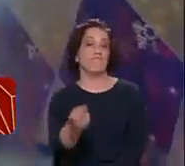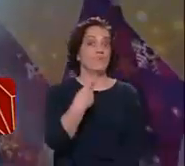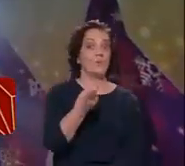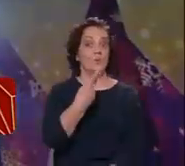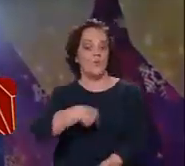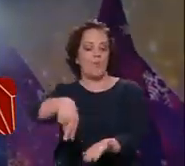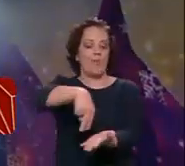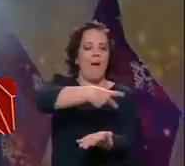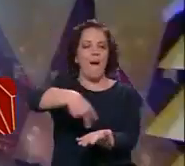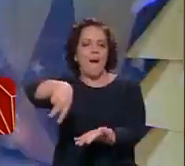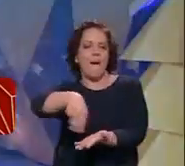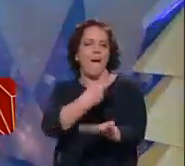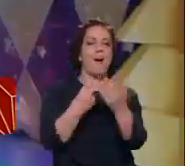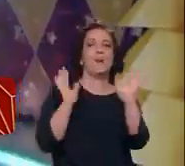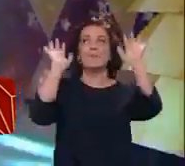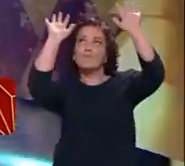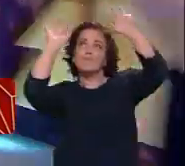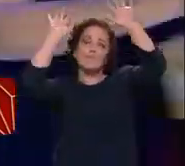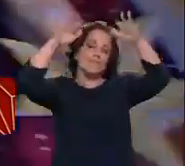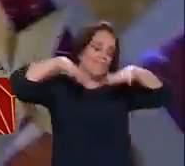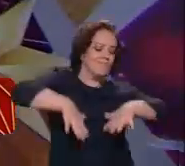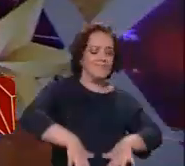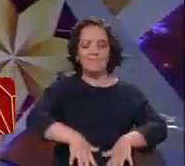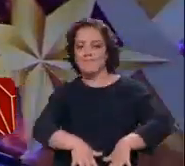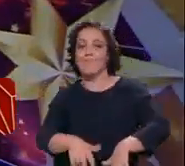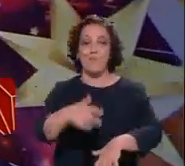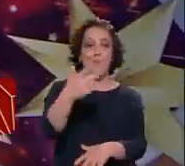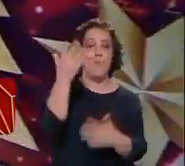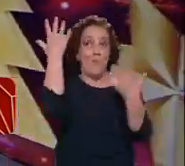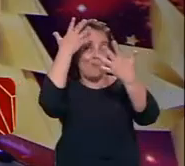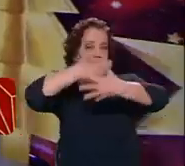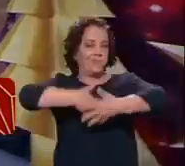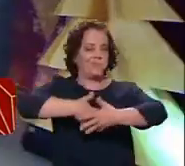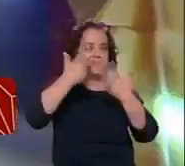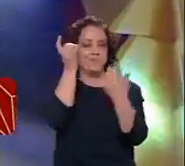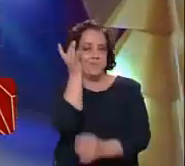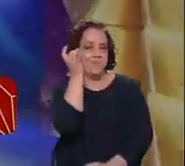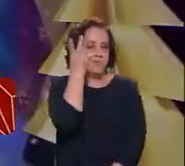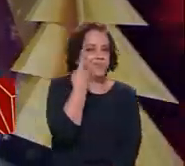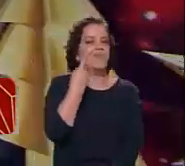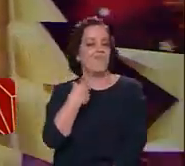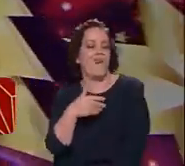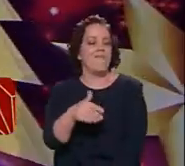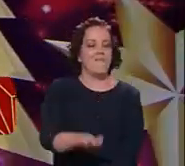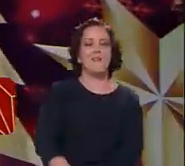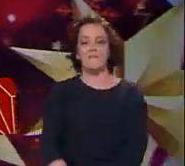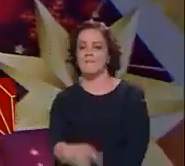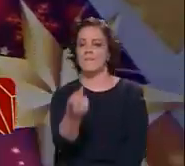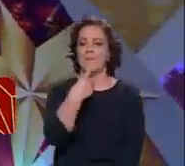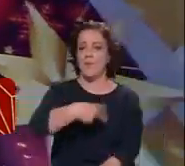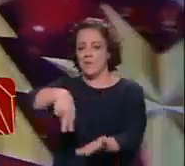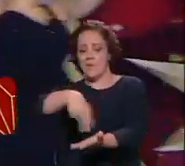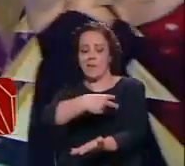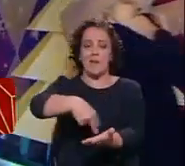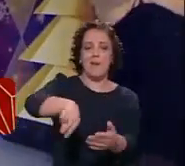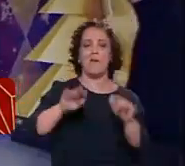Naquela pista, mãos em cima e em baixo. Esta noite vai haver cambalacho. Nós dois naquela pista,